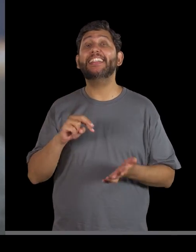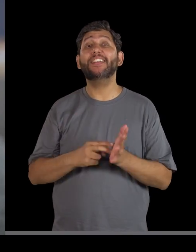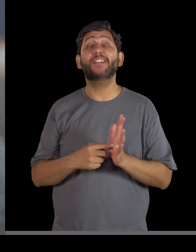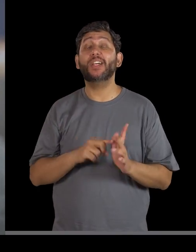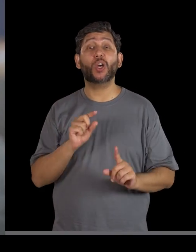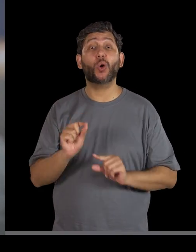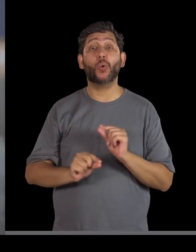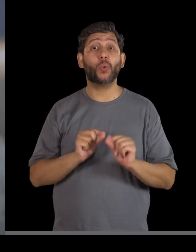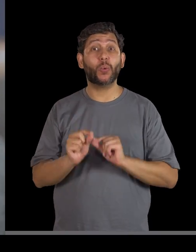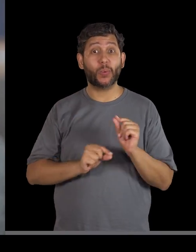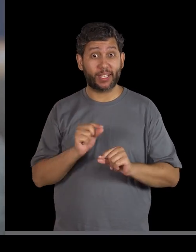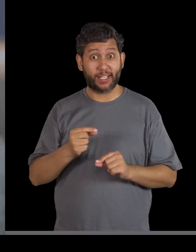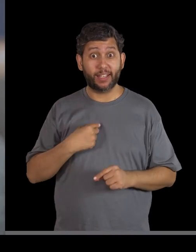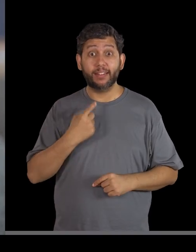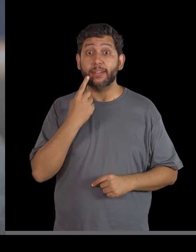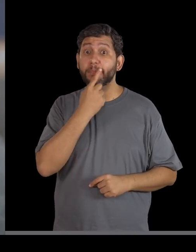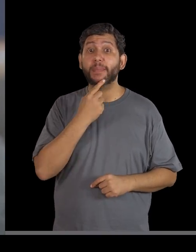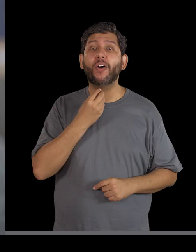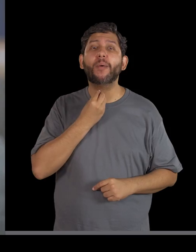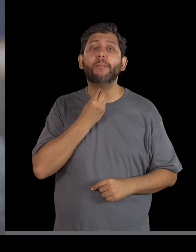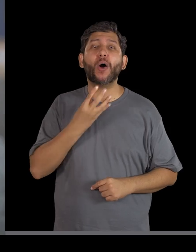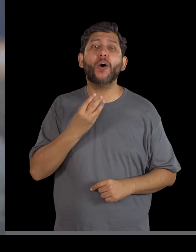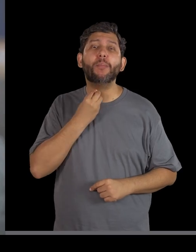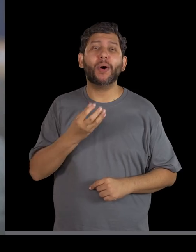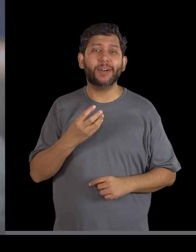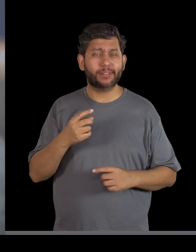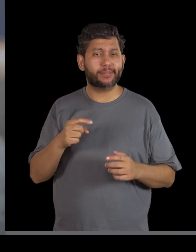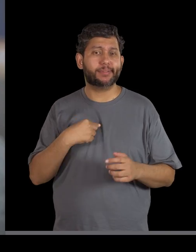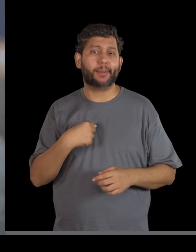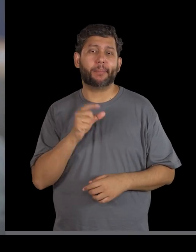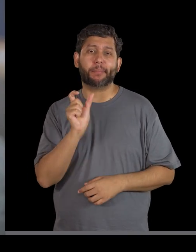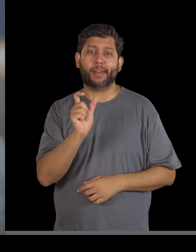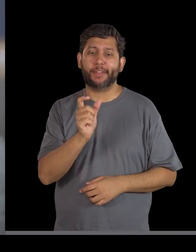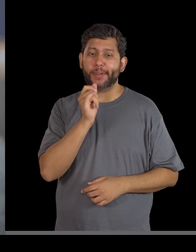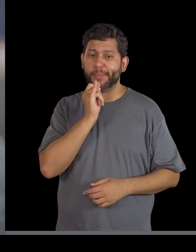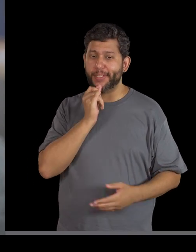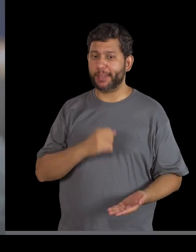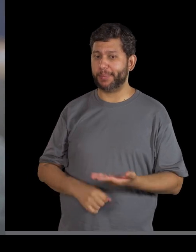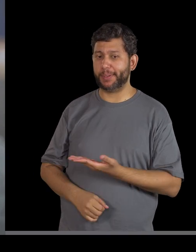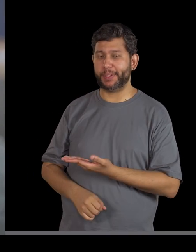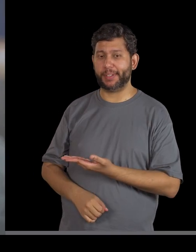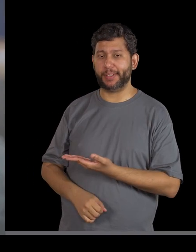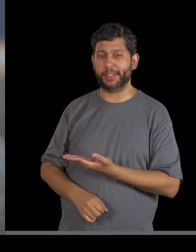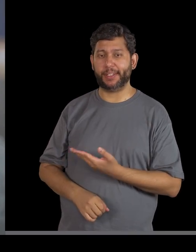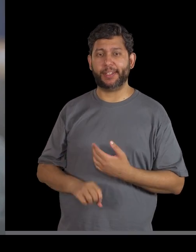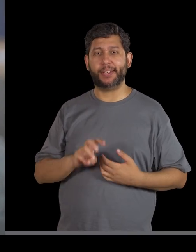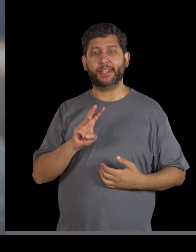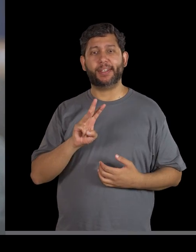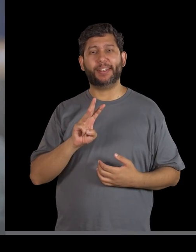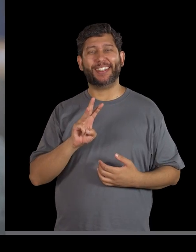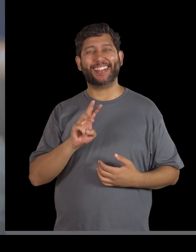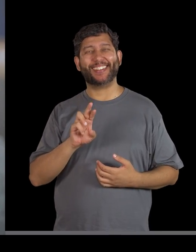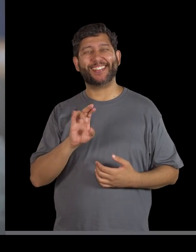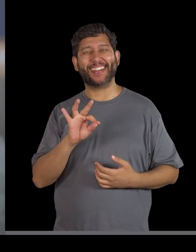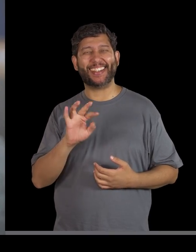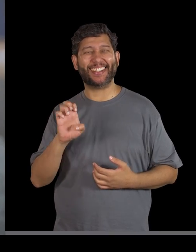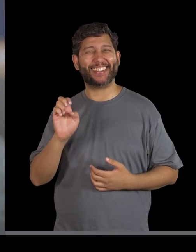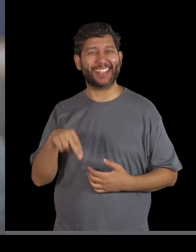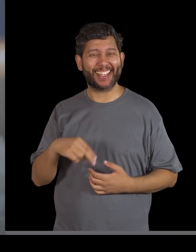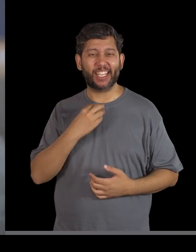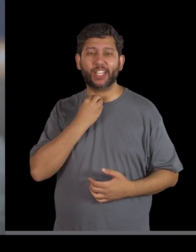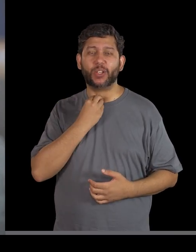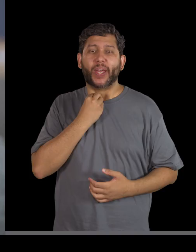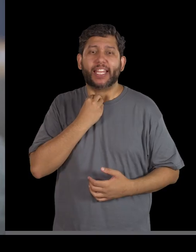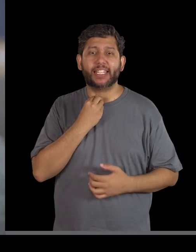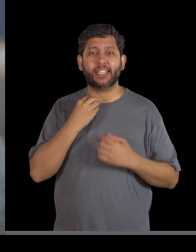glottal stop, que é da oclusiva glotal, que ocorre em palavras como written, written, né? É algo que acontece aqui atrás,